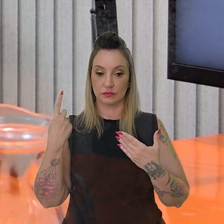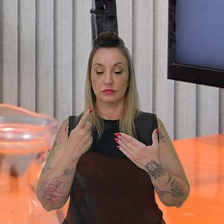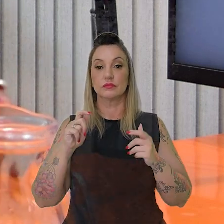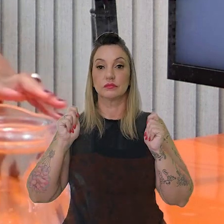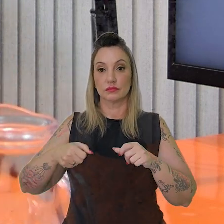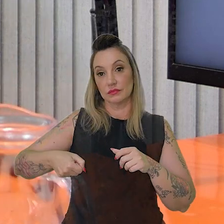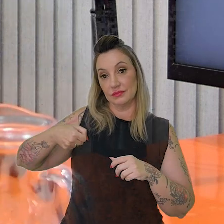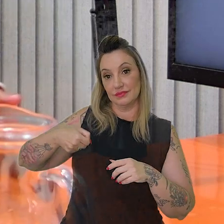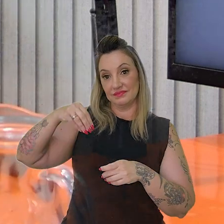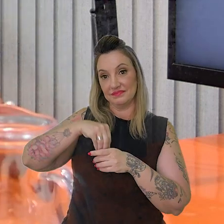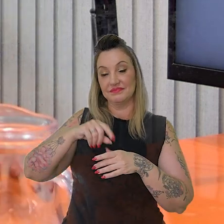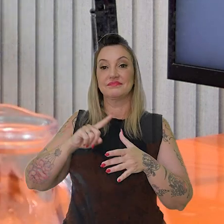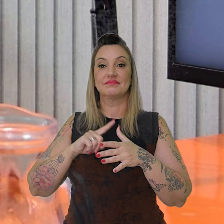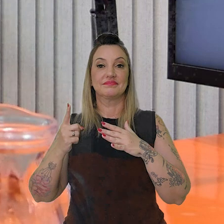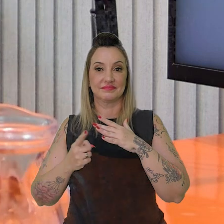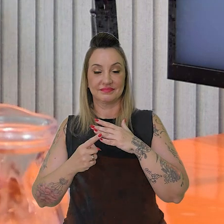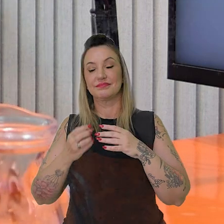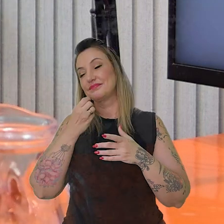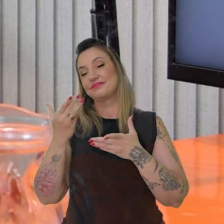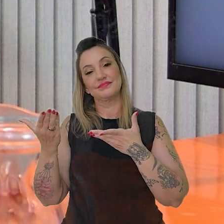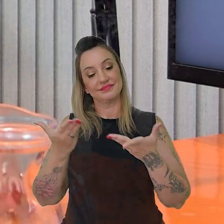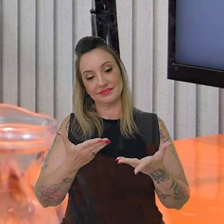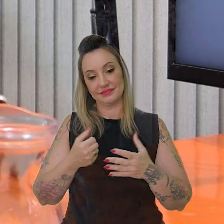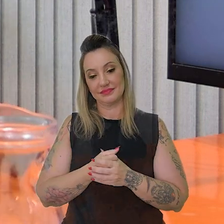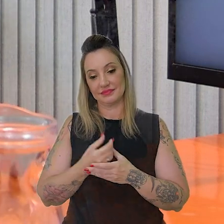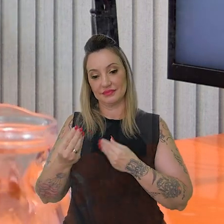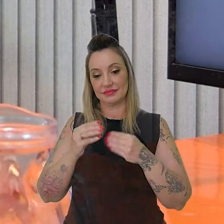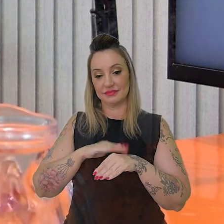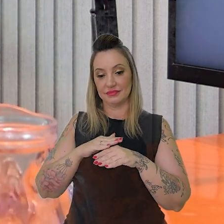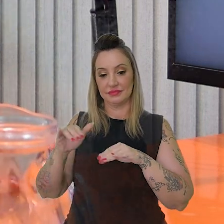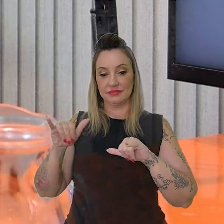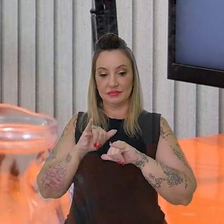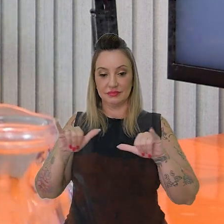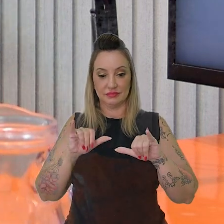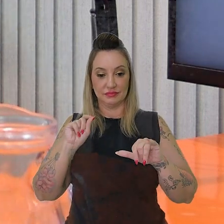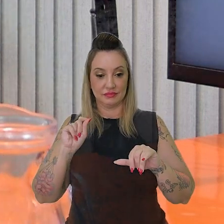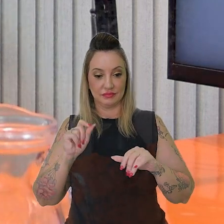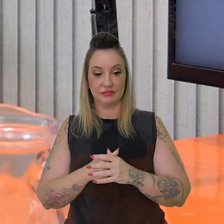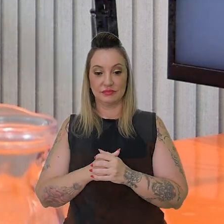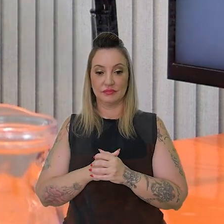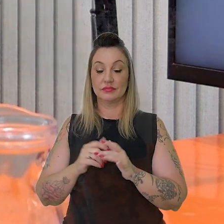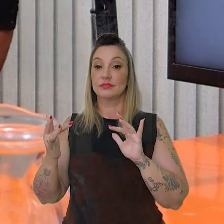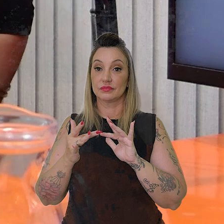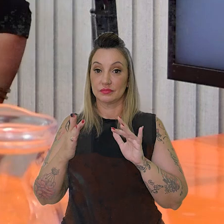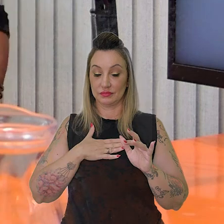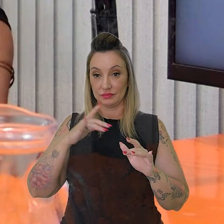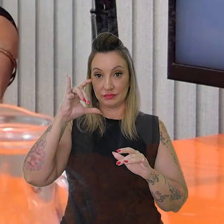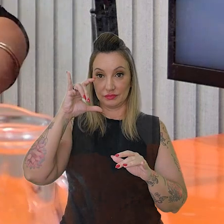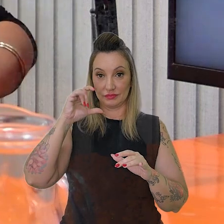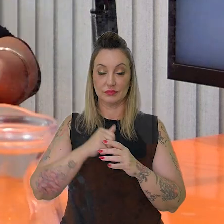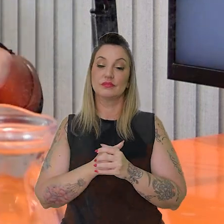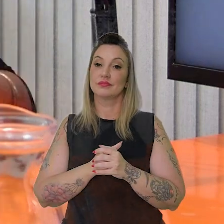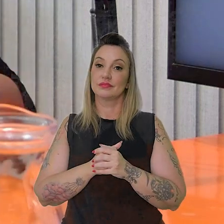conosco sobre o que cabe na bolsa aí nas redes vai ser muito bem-vindo bem-vinda como que faz para compartilhar o que cabe na bolsa é me conectando